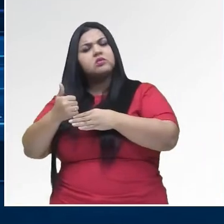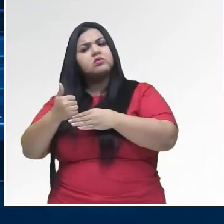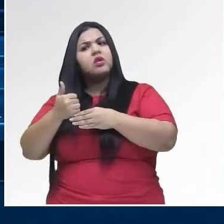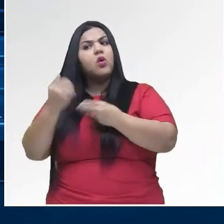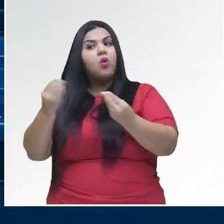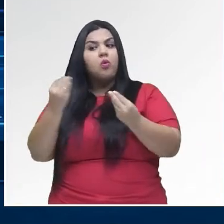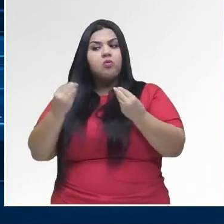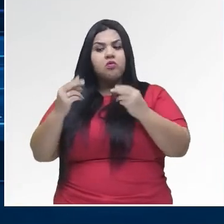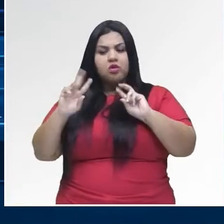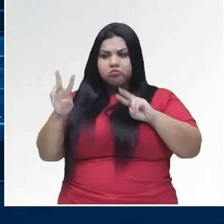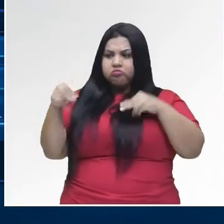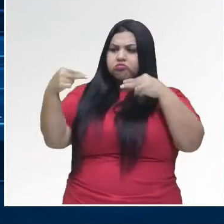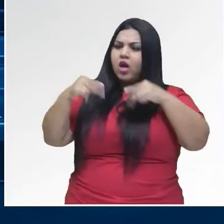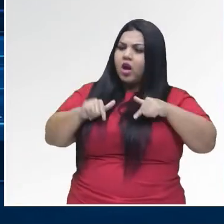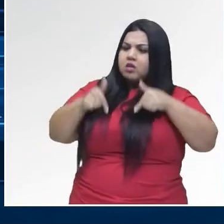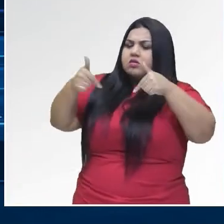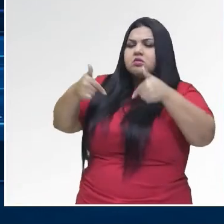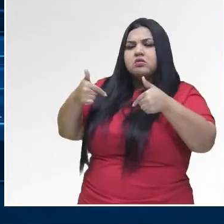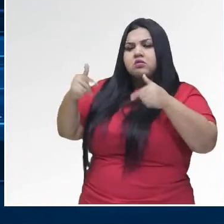outros?